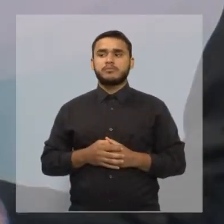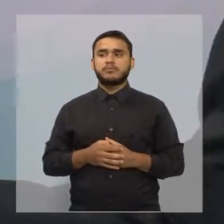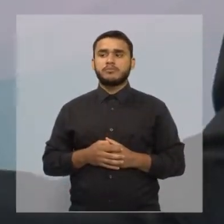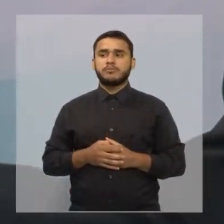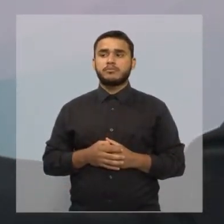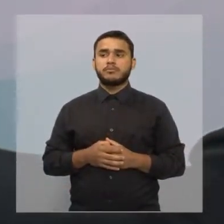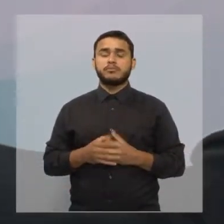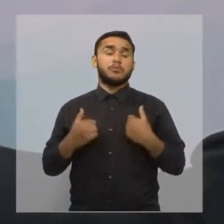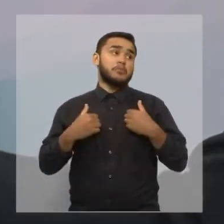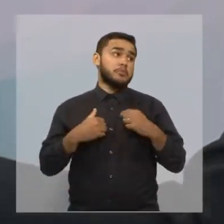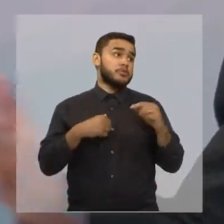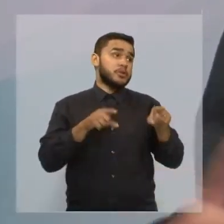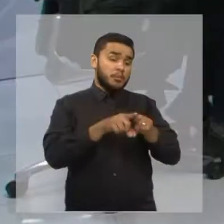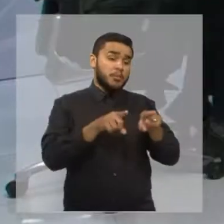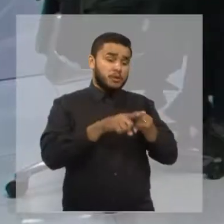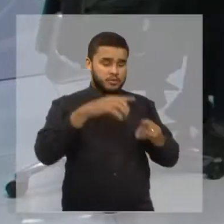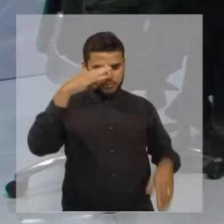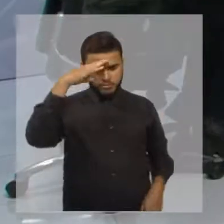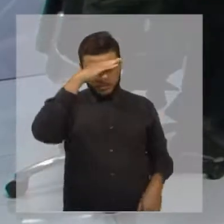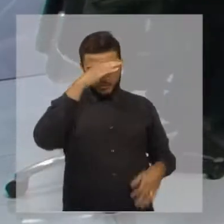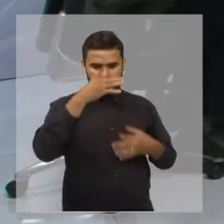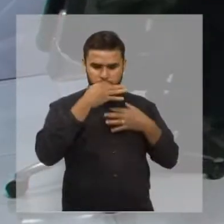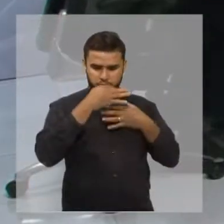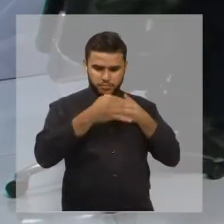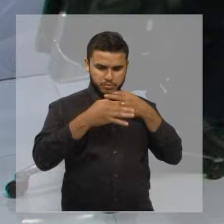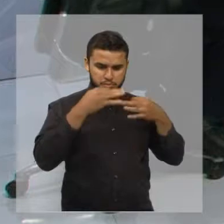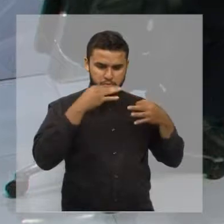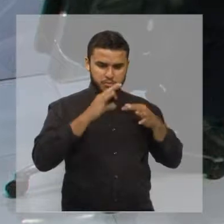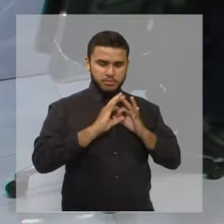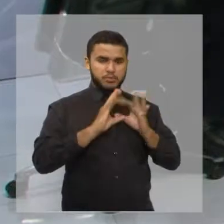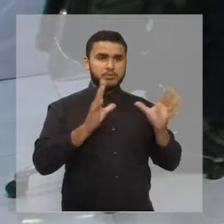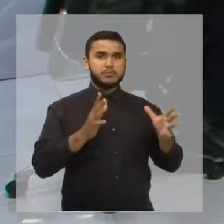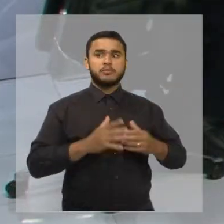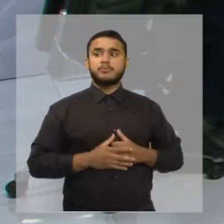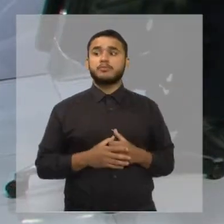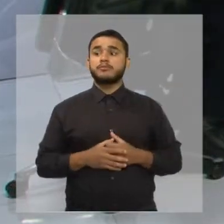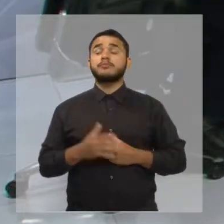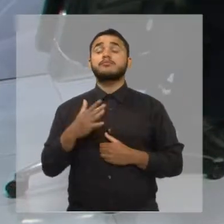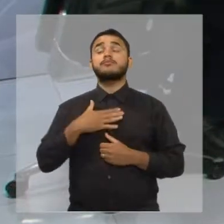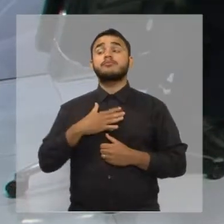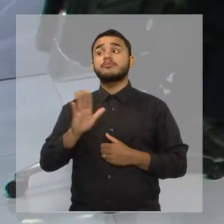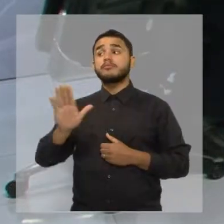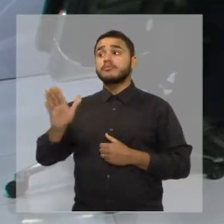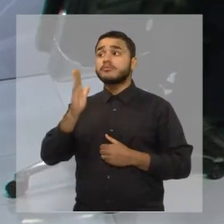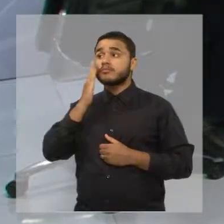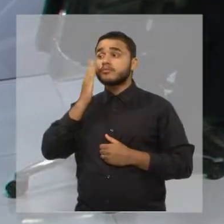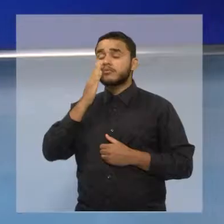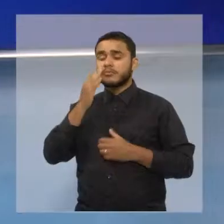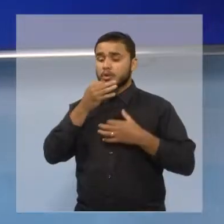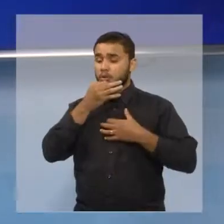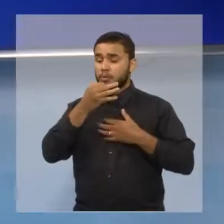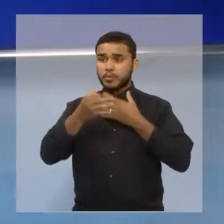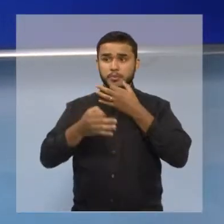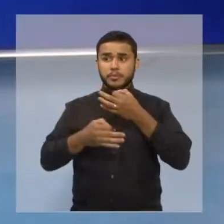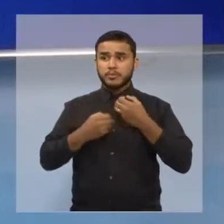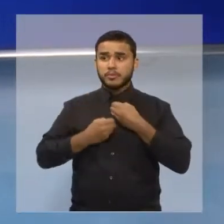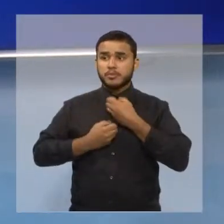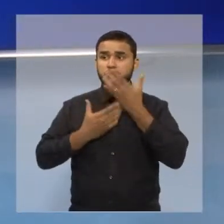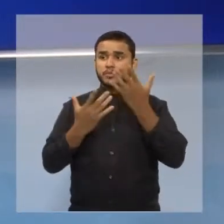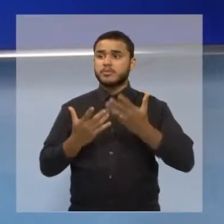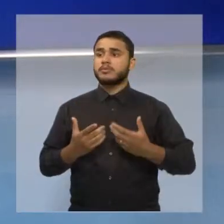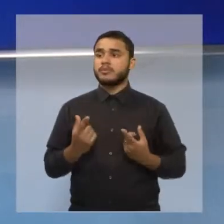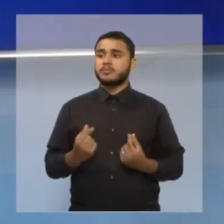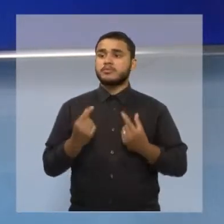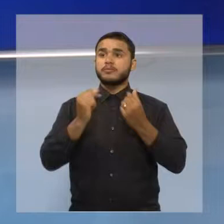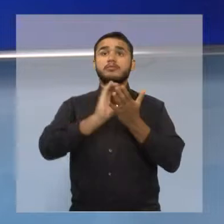de expressão do presidente. Mas a liberdade de expressão do presidente não fica só na liberdade de expressão. Ele disse que os recursos não